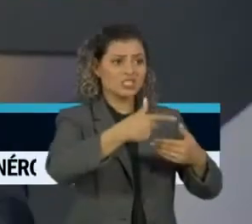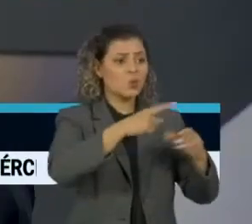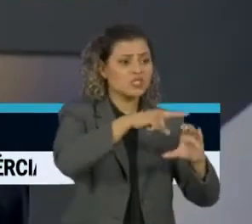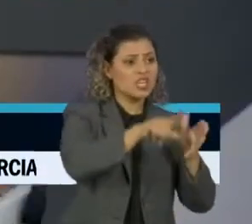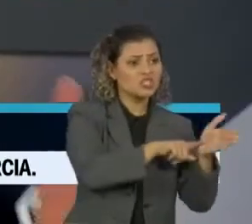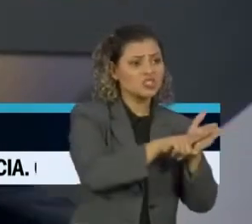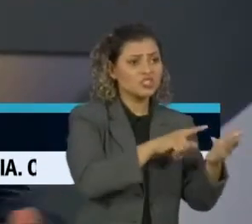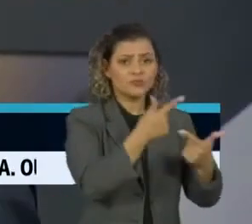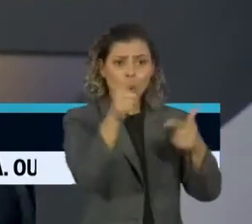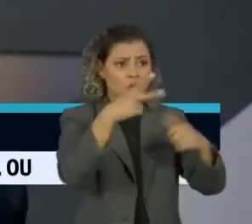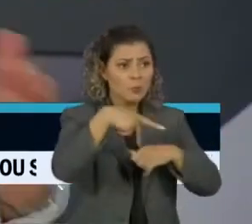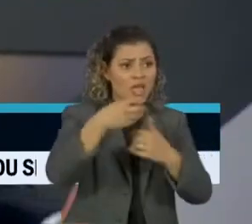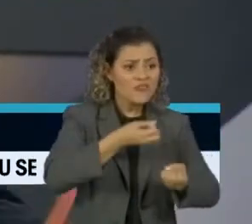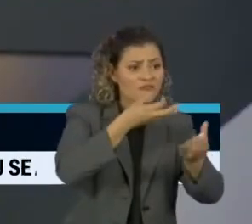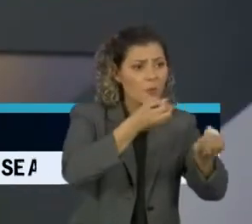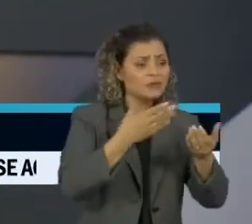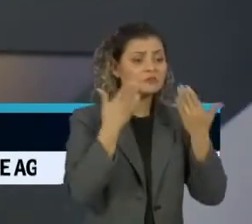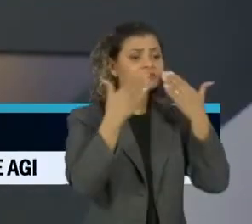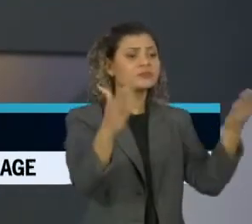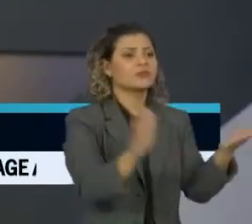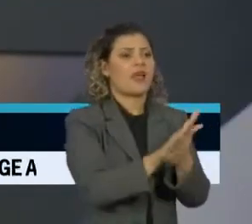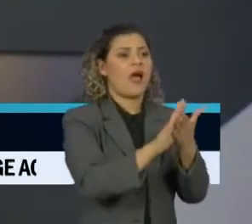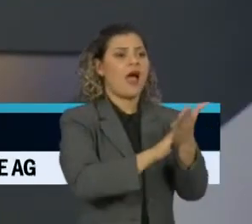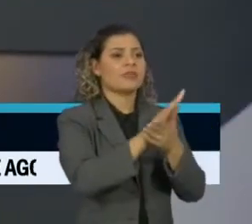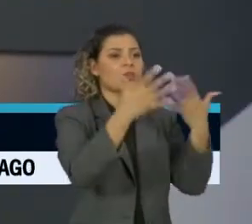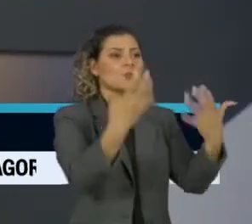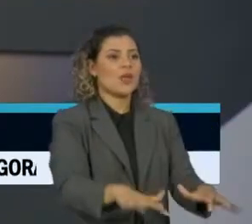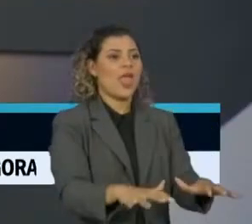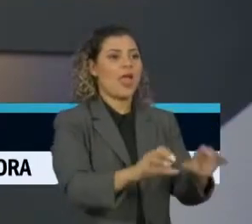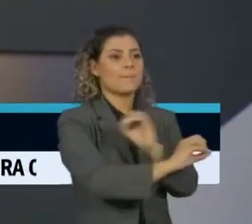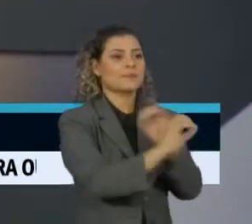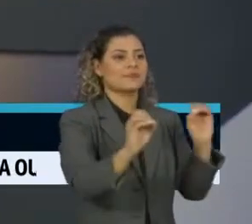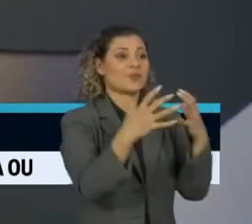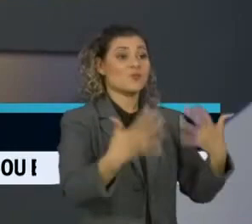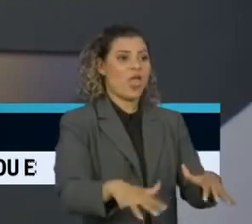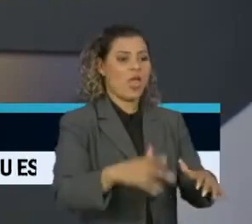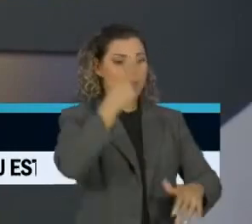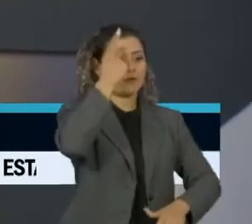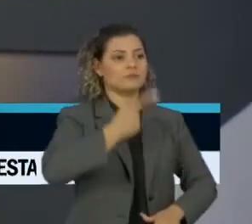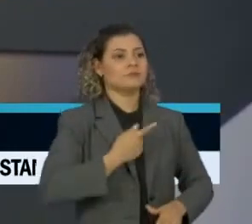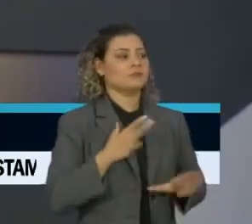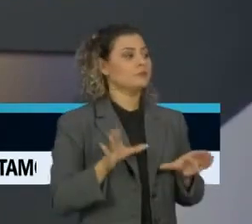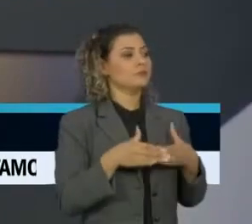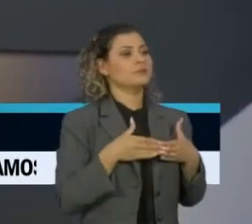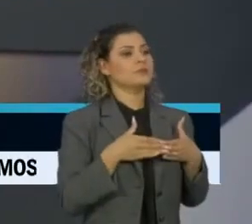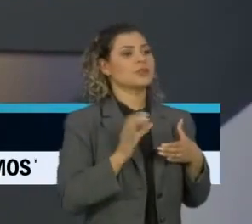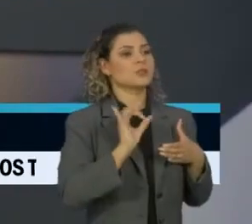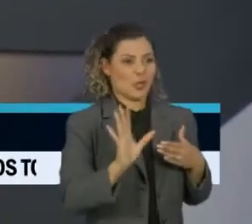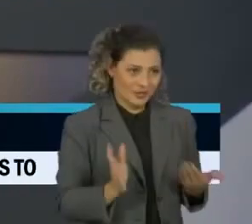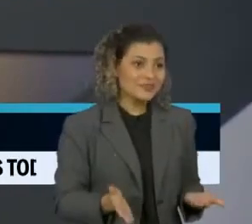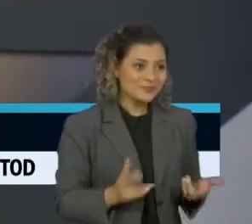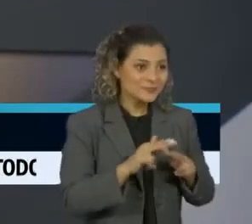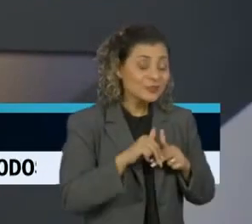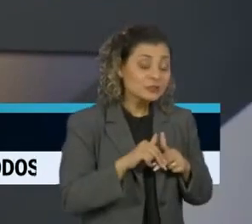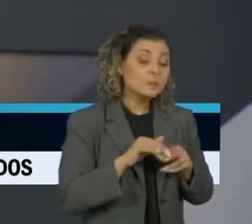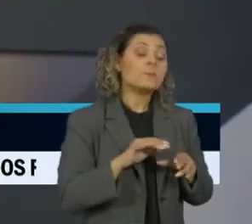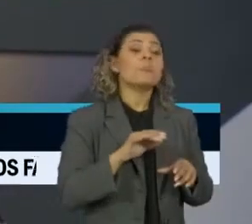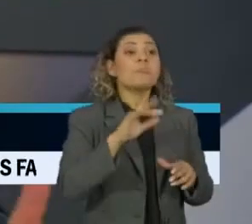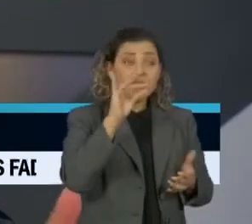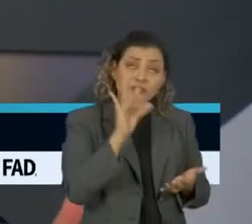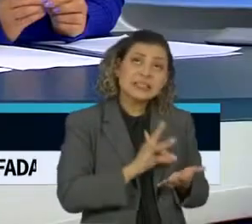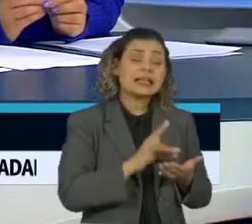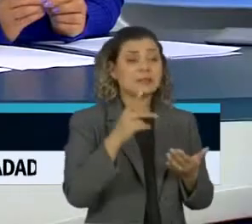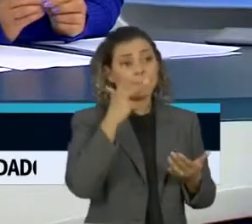científica, de colocar dados, de transparência, e falou, olha, eu tenho que aparecer nesse cenário. né? Mesmo a China tem sido muito